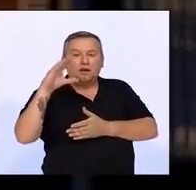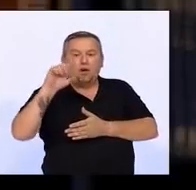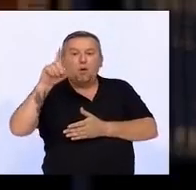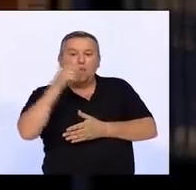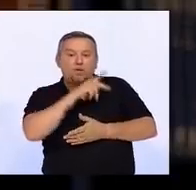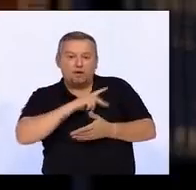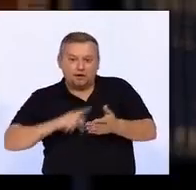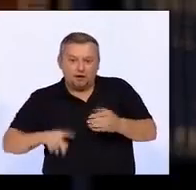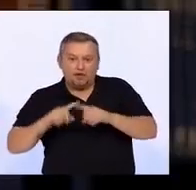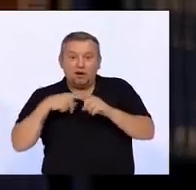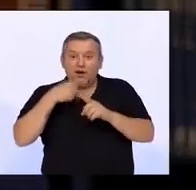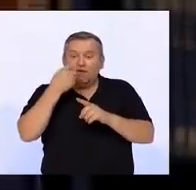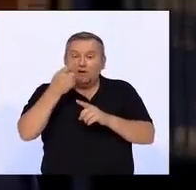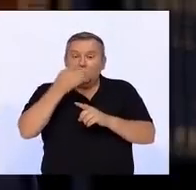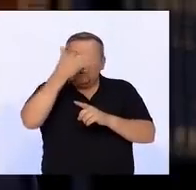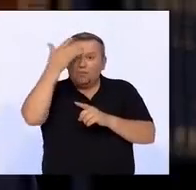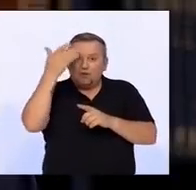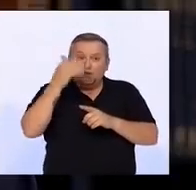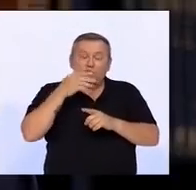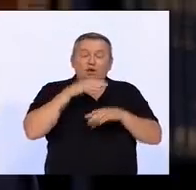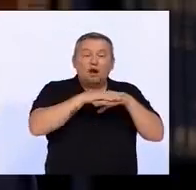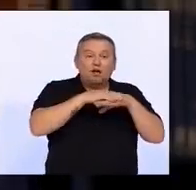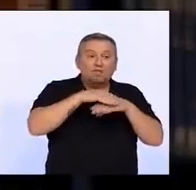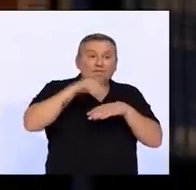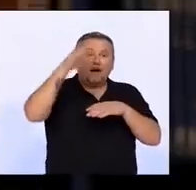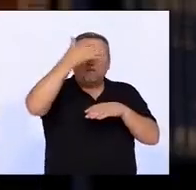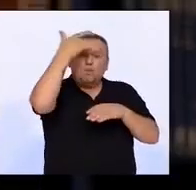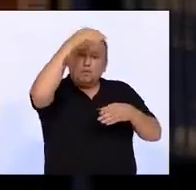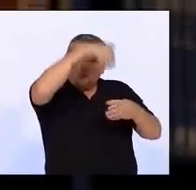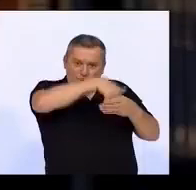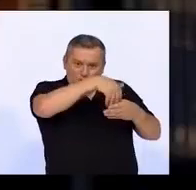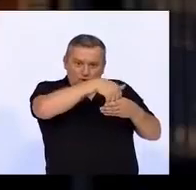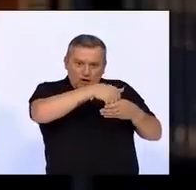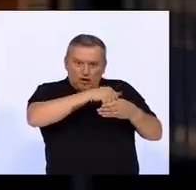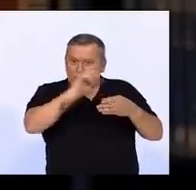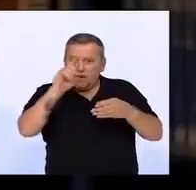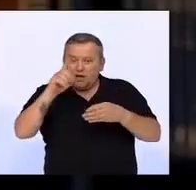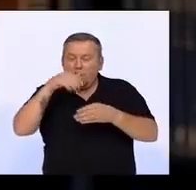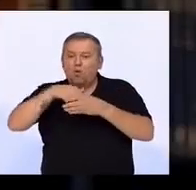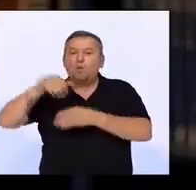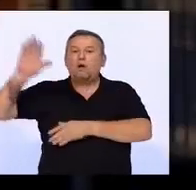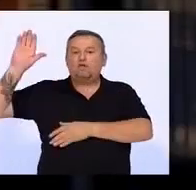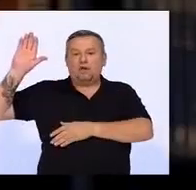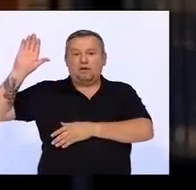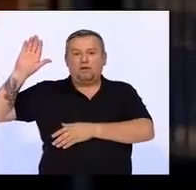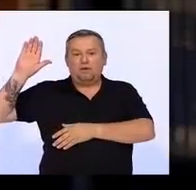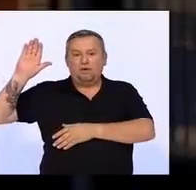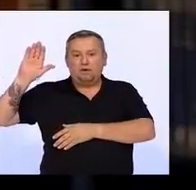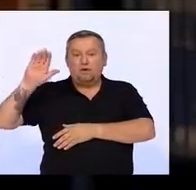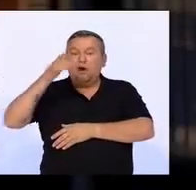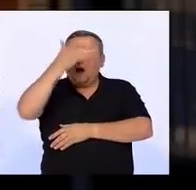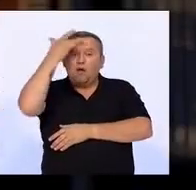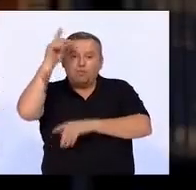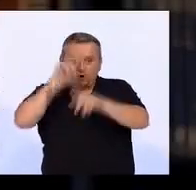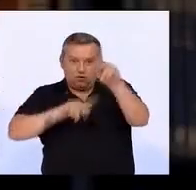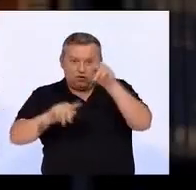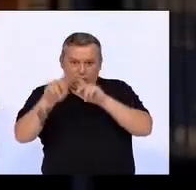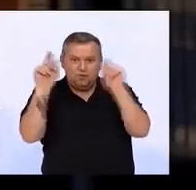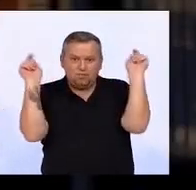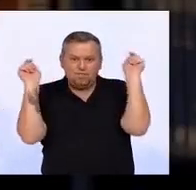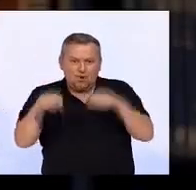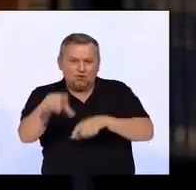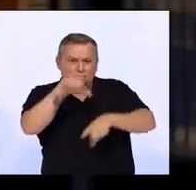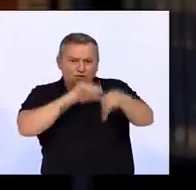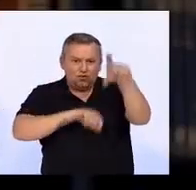com o eleitor e menos com os candidatos e com os partidos. O eleitor que pode fazer essa escolha, o eleitor que pode conduzir